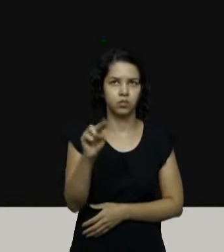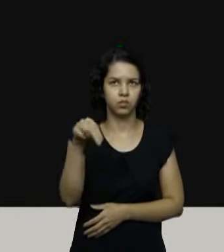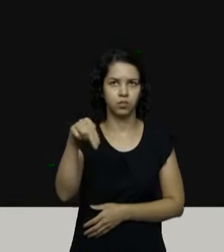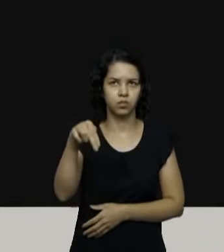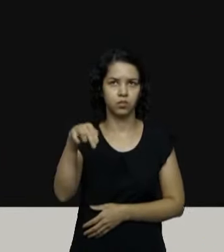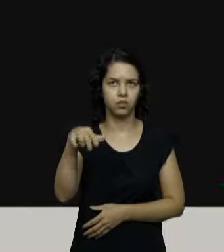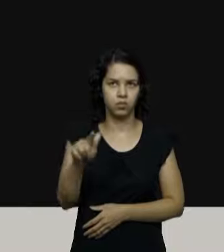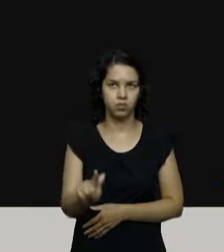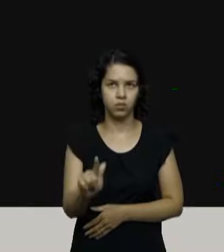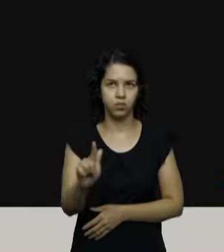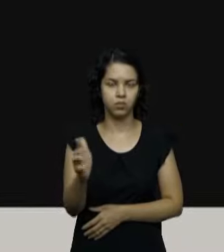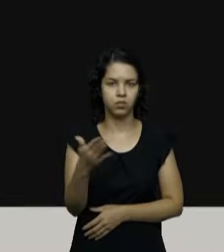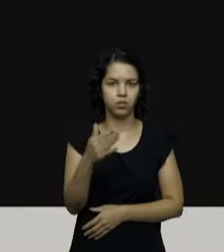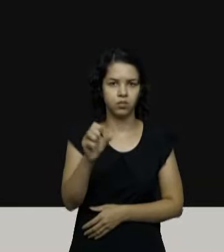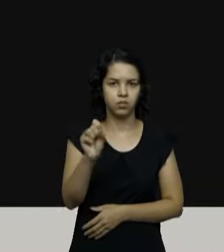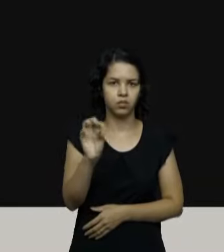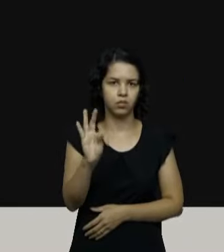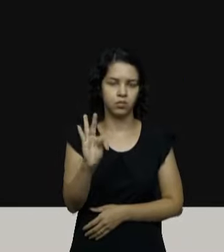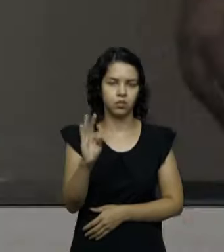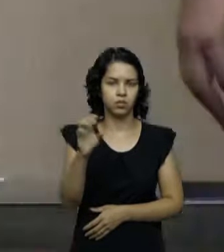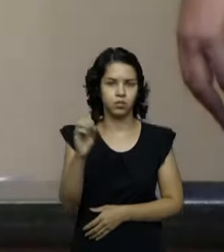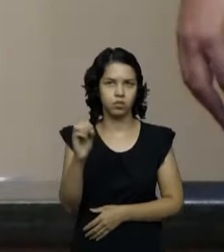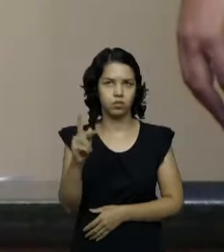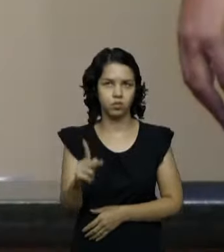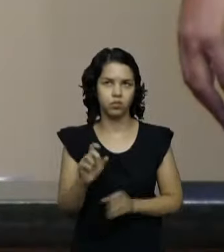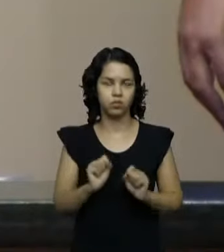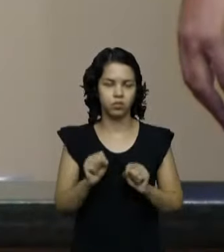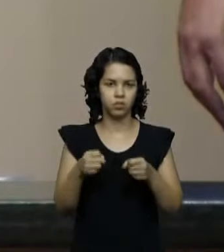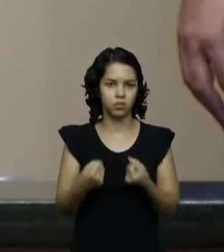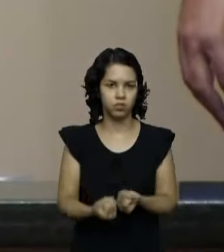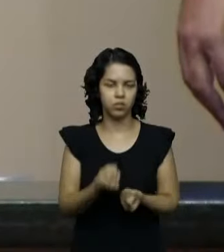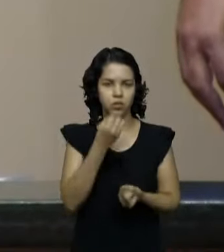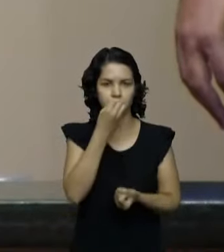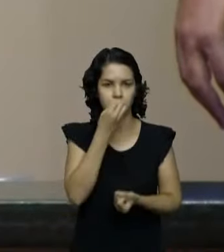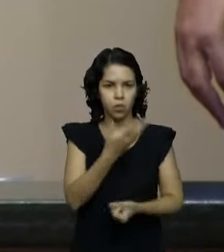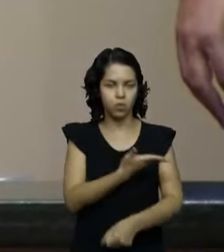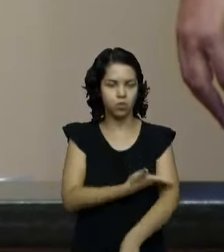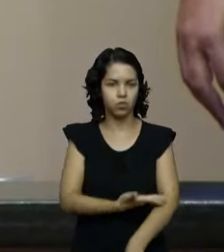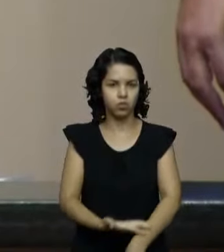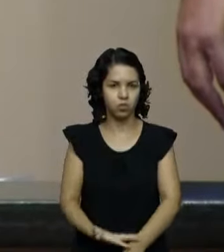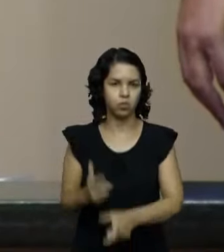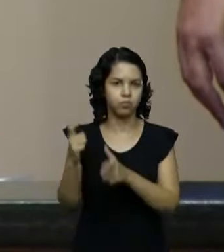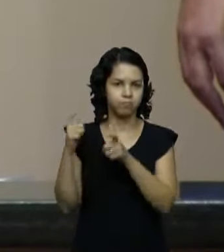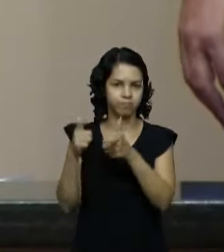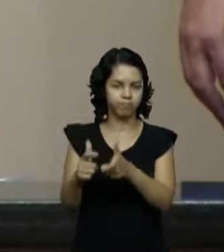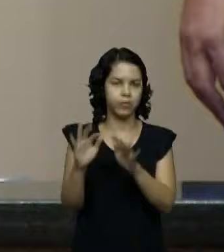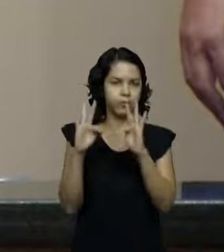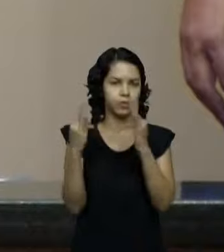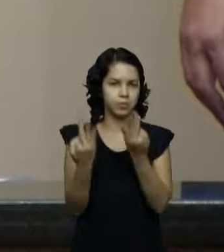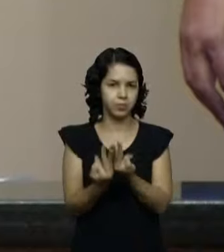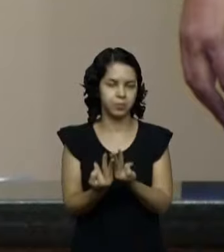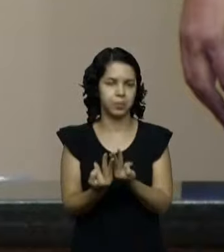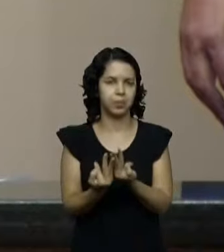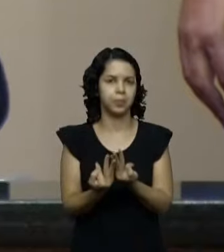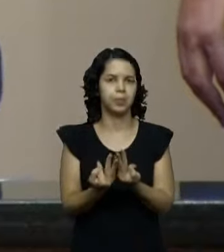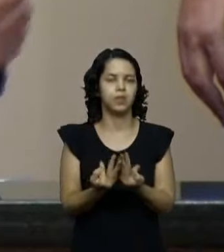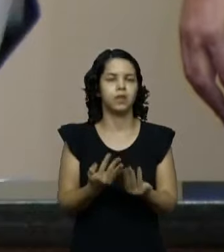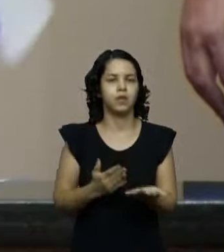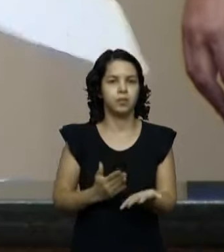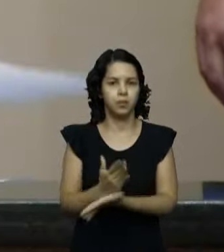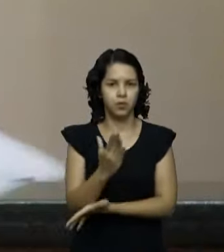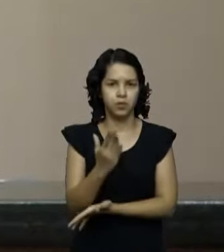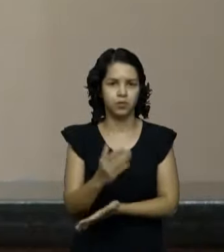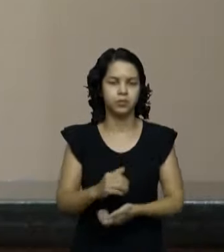bons costumes e da família tradicional. Em discussão, não havendo quem queira discutir, em votação,